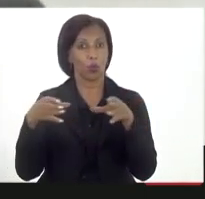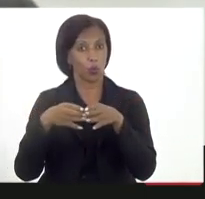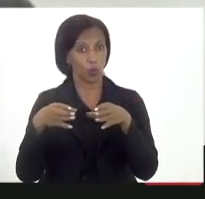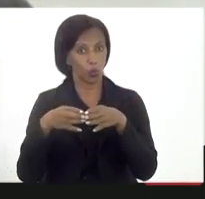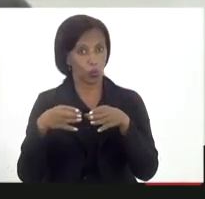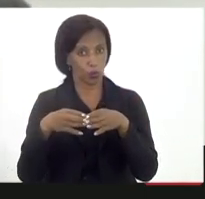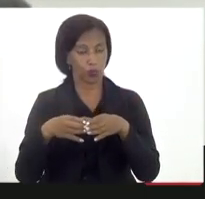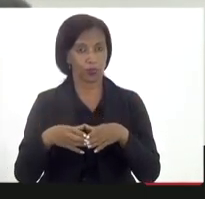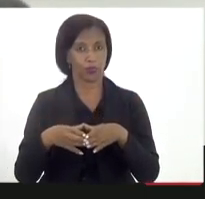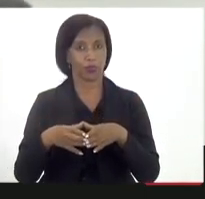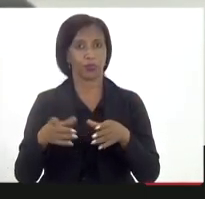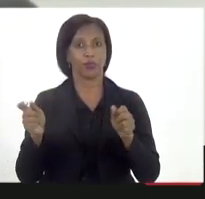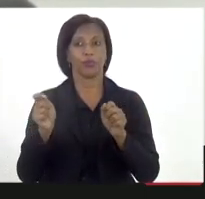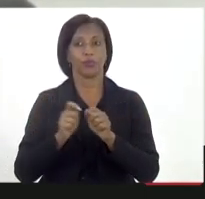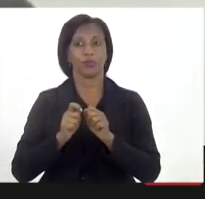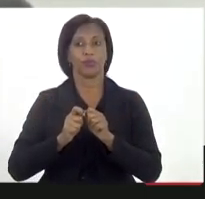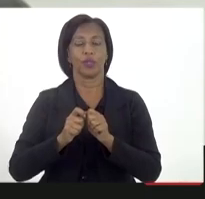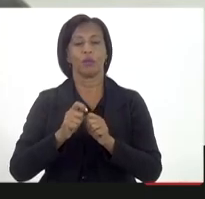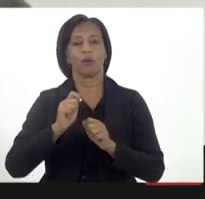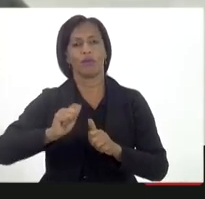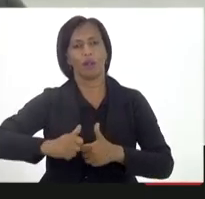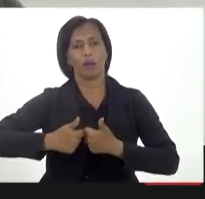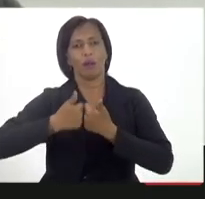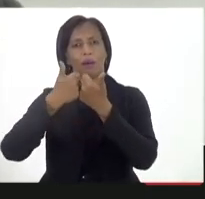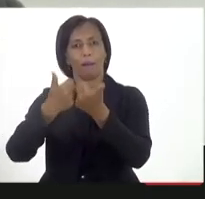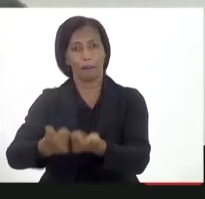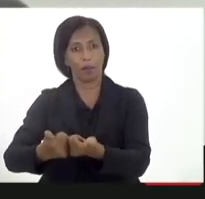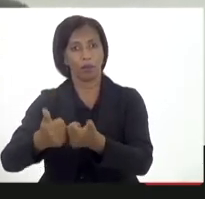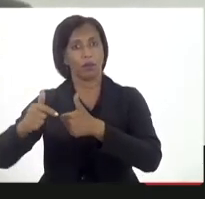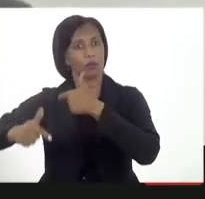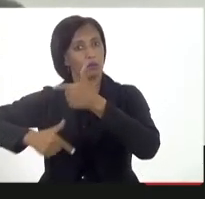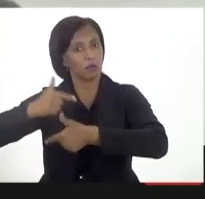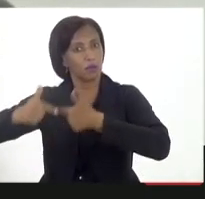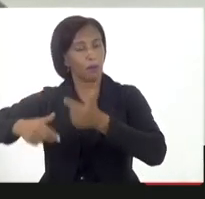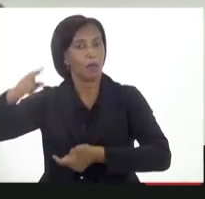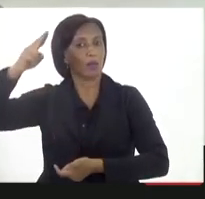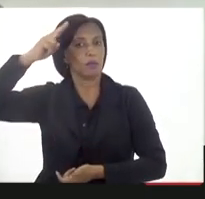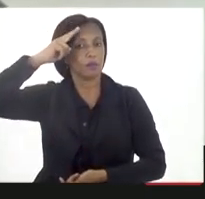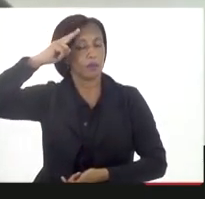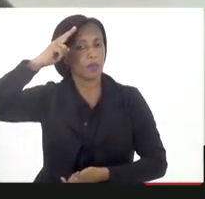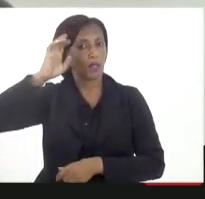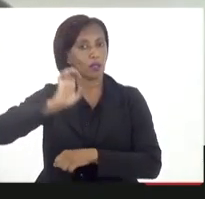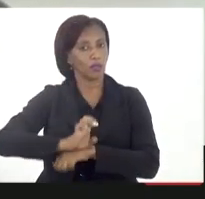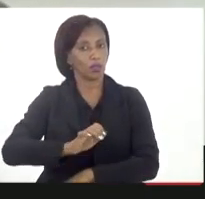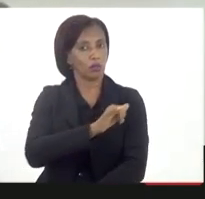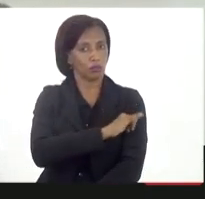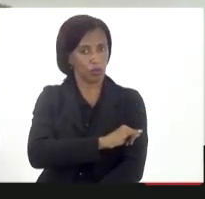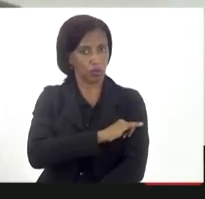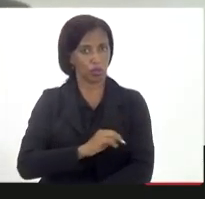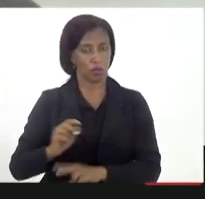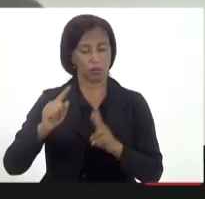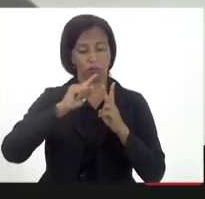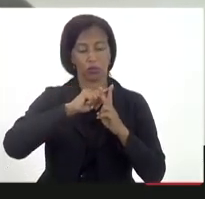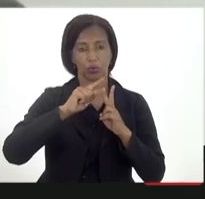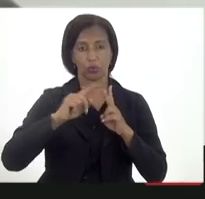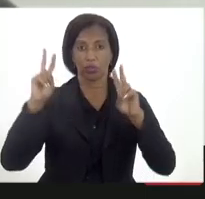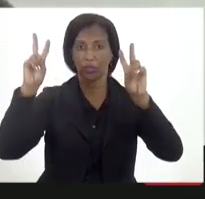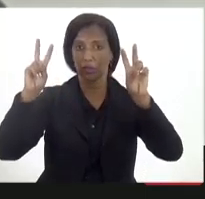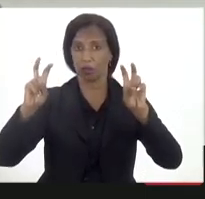utilização da prestação jurisdicional ao servidor público Militar no estado do Rio de e vamos abordar dois temas